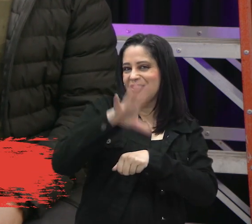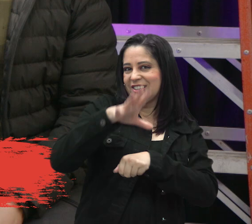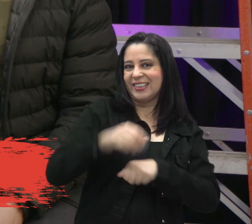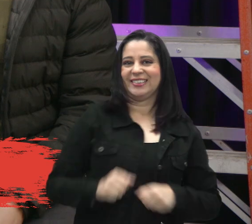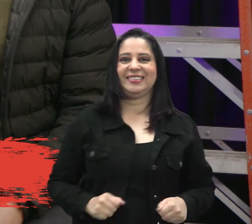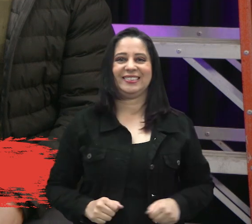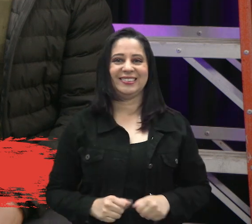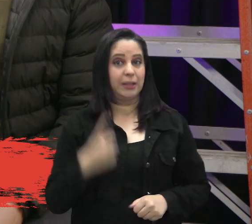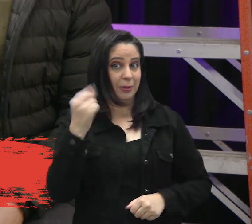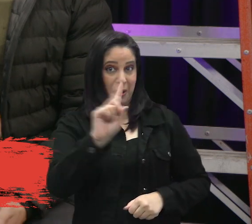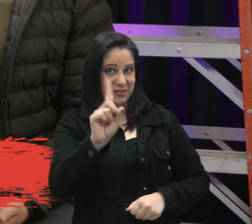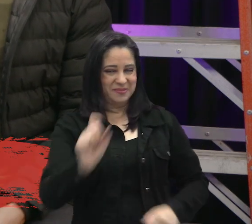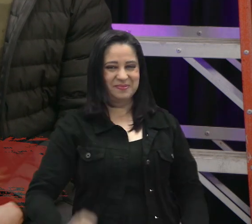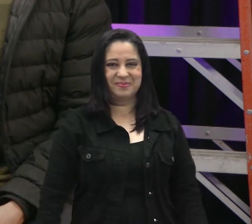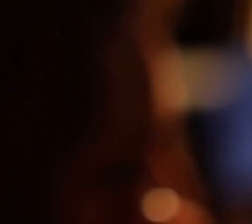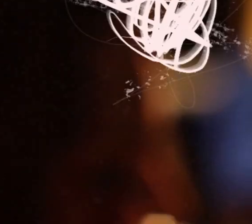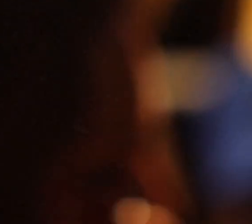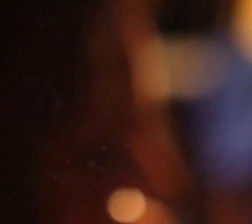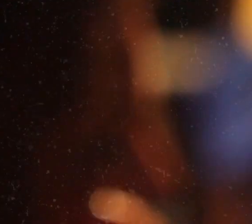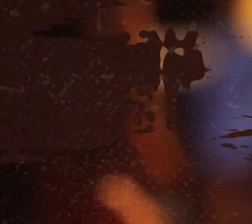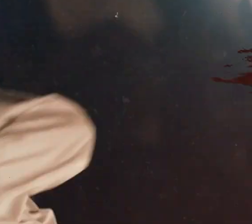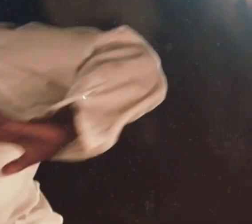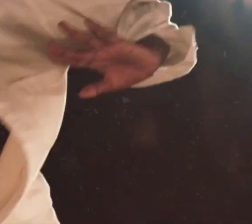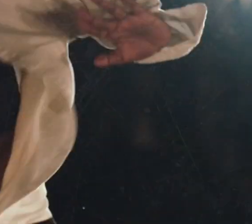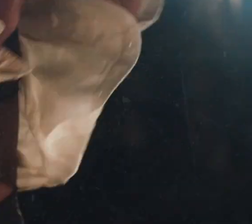Sessão Pipoca, esperando por você. Não sai daí, não.